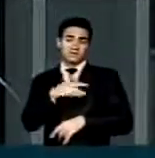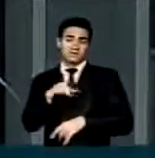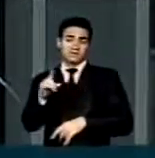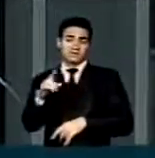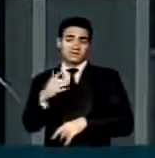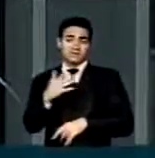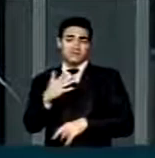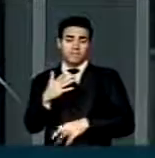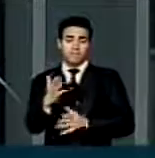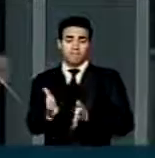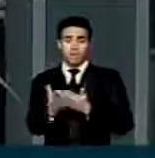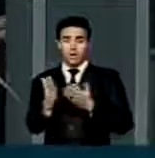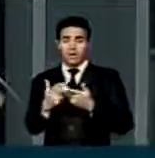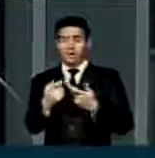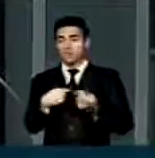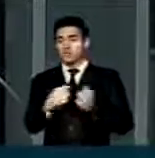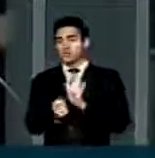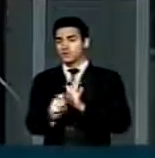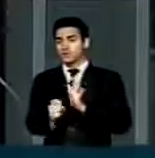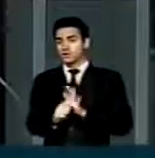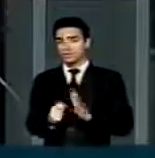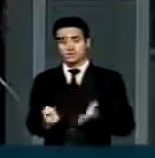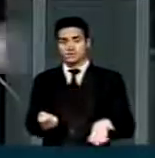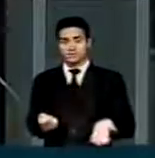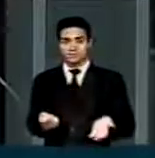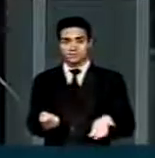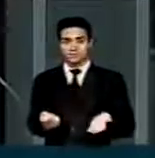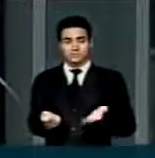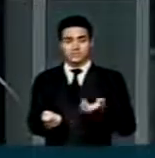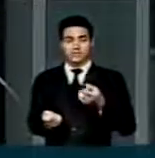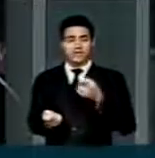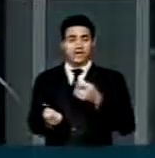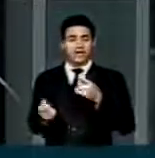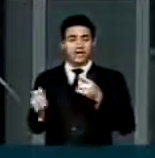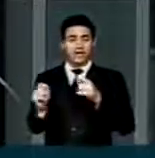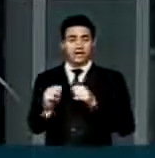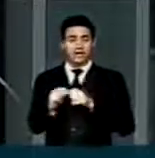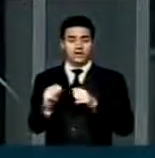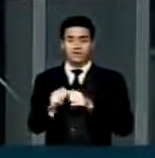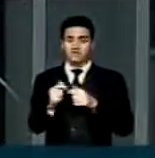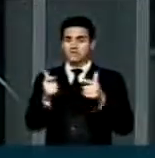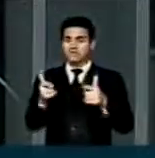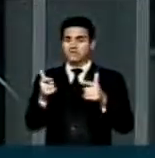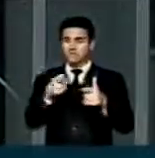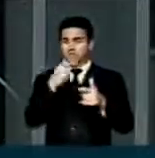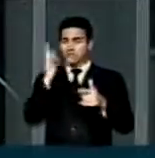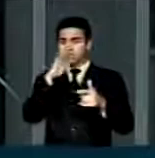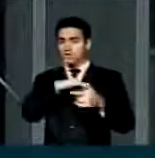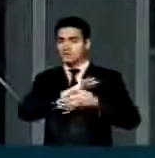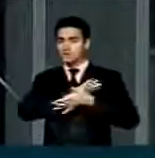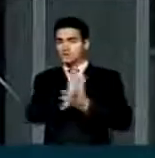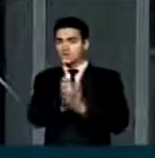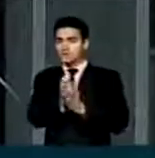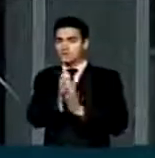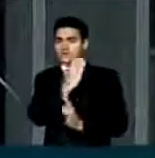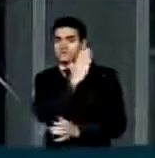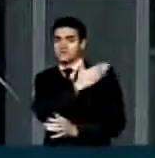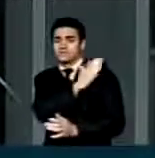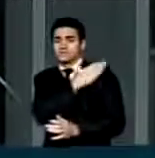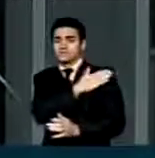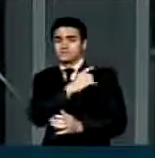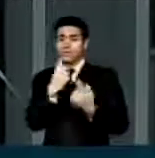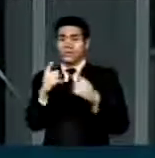fome e drogada. Ela foi, teve uma manifestação de chacota com ela, de humilhação e